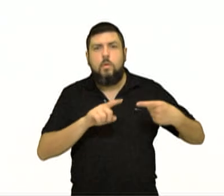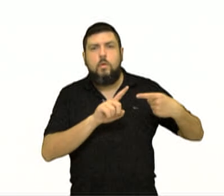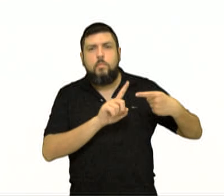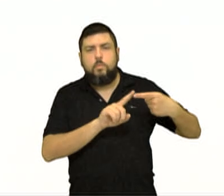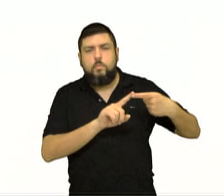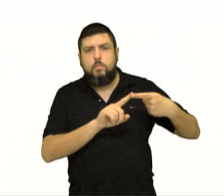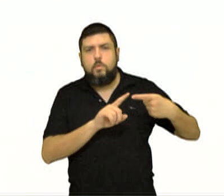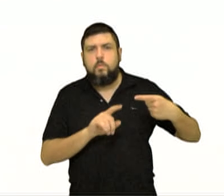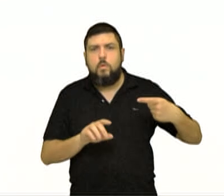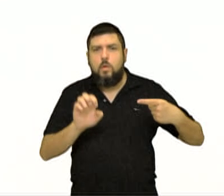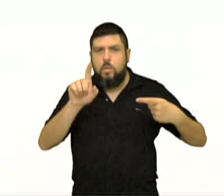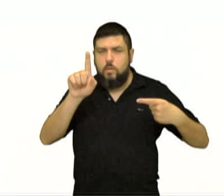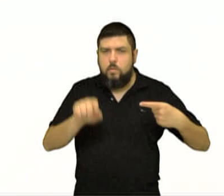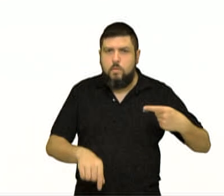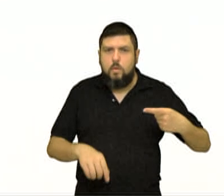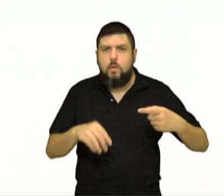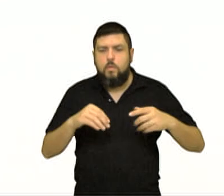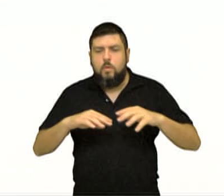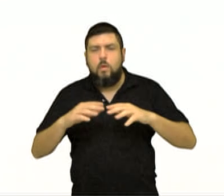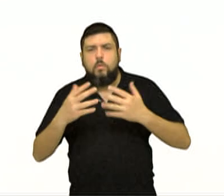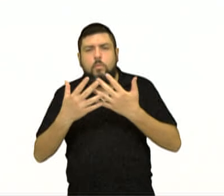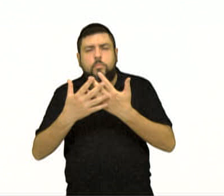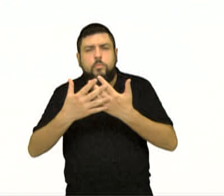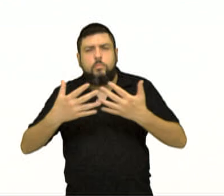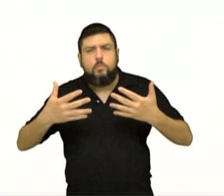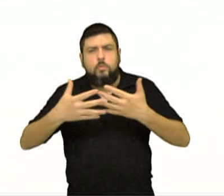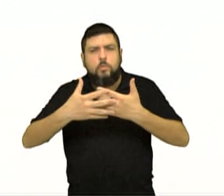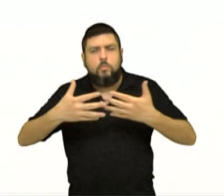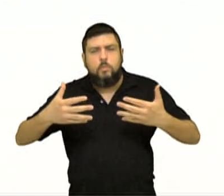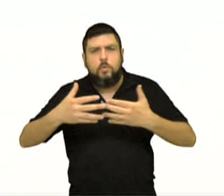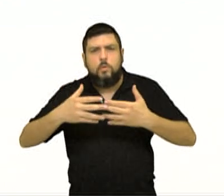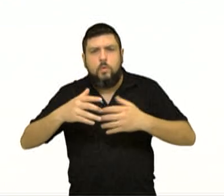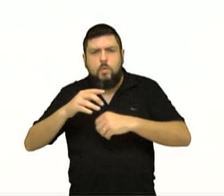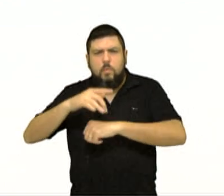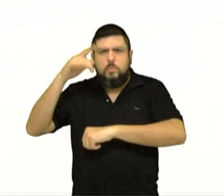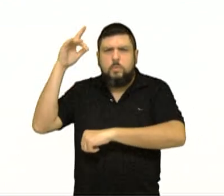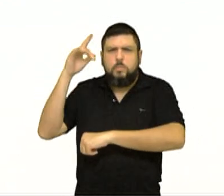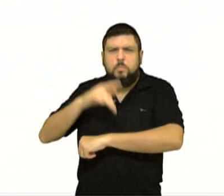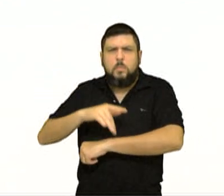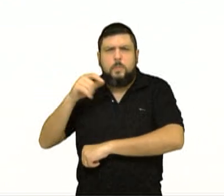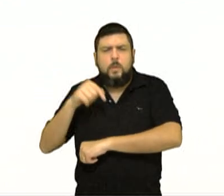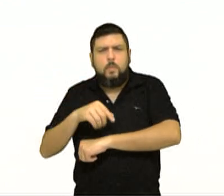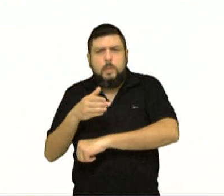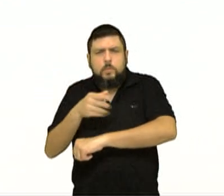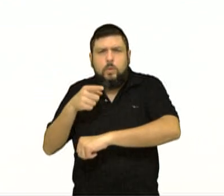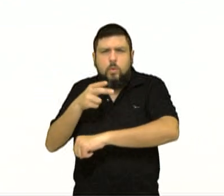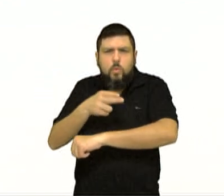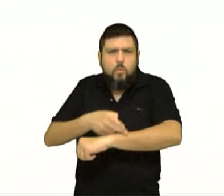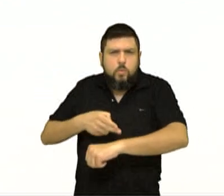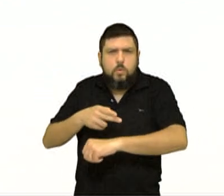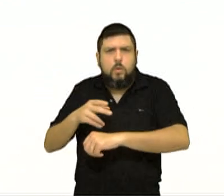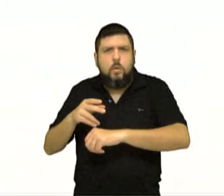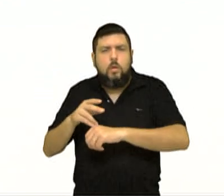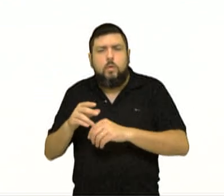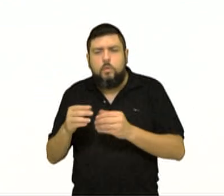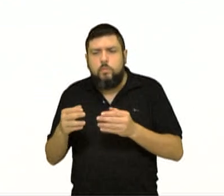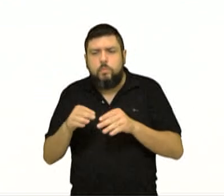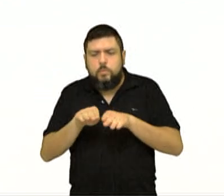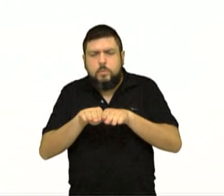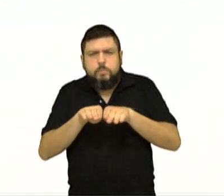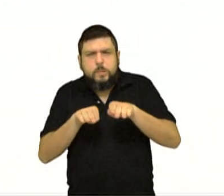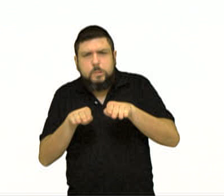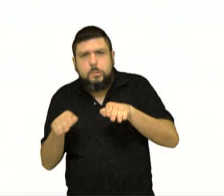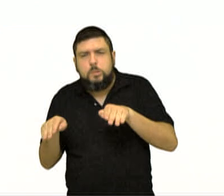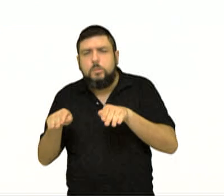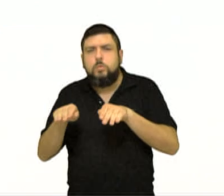da reconstituição de um tecido lesionado no corpo de uma pessoa, seja um ferimento que seja, né? Vamos supor a reconstituição de um tecido